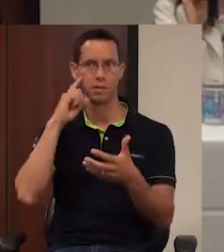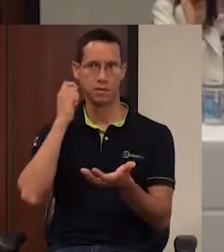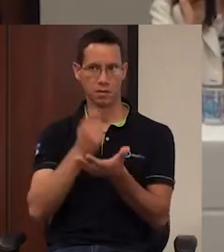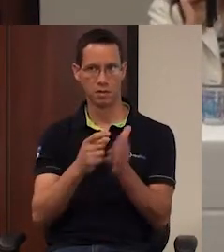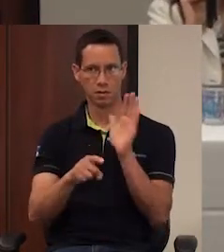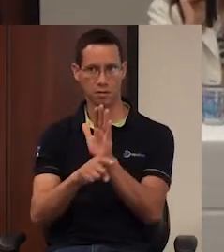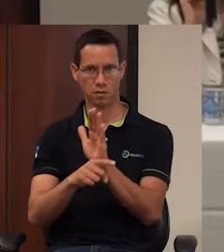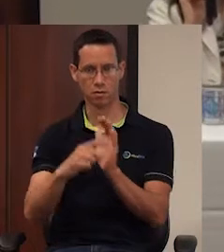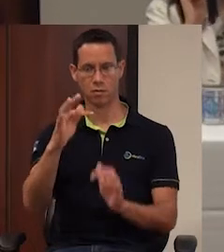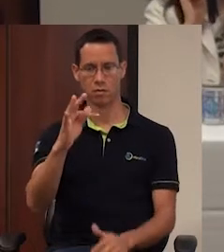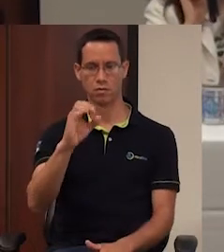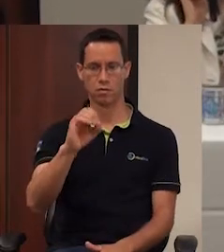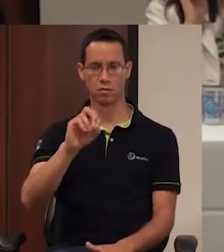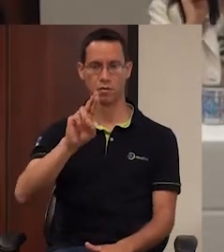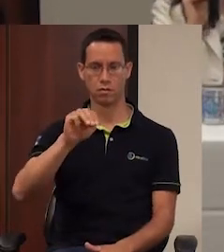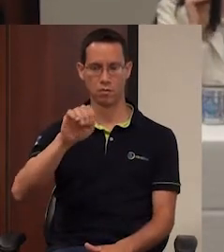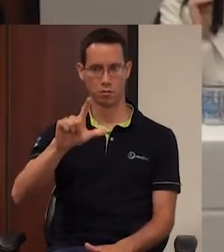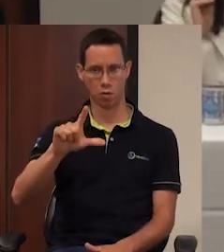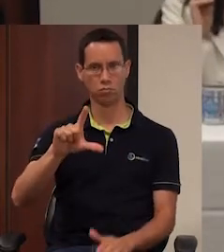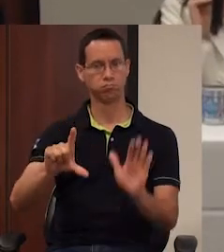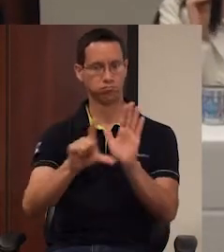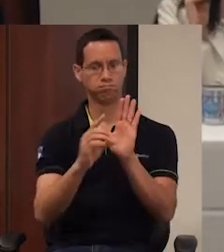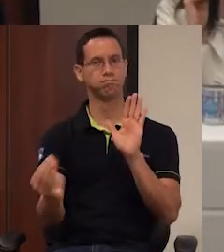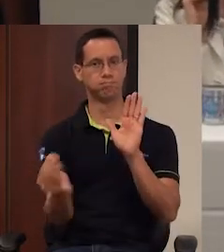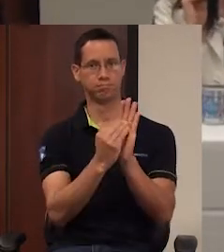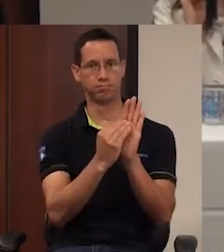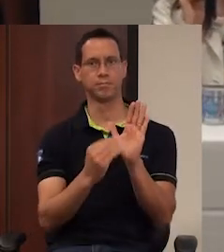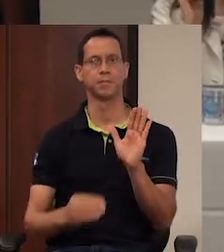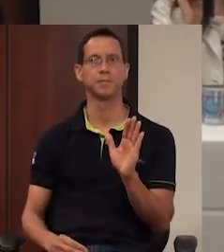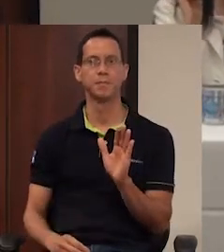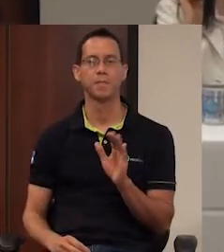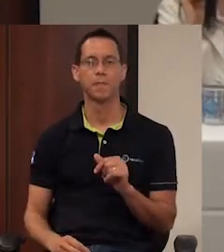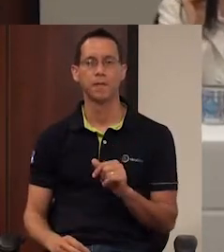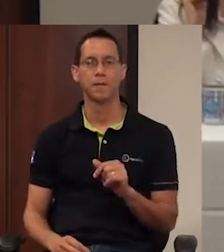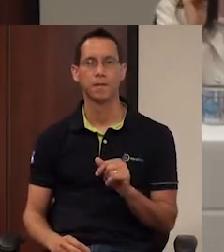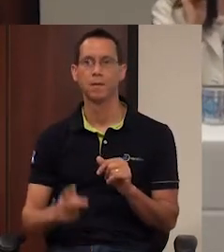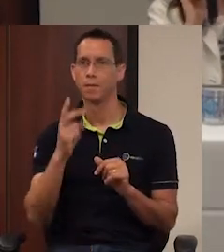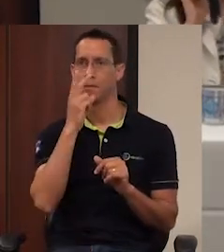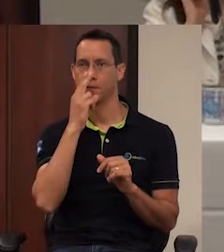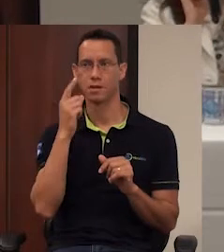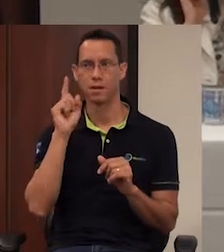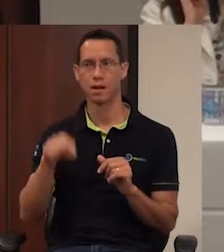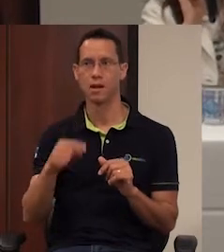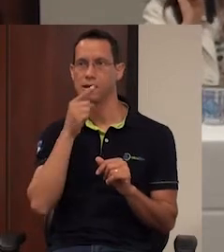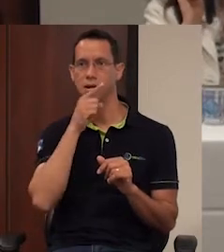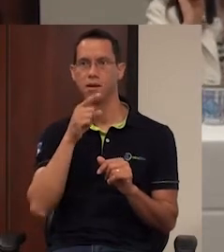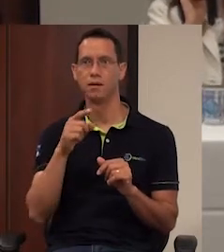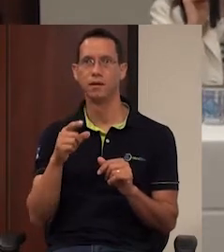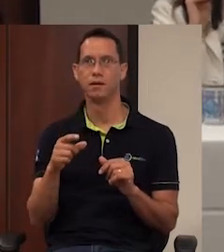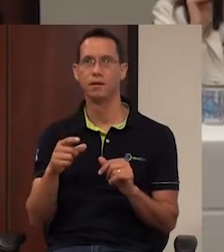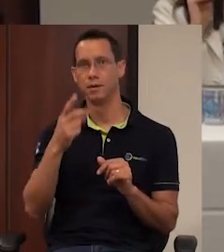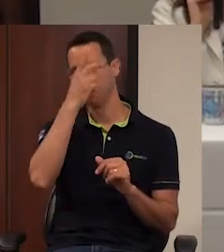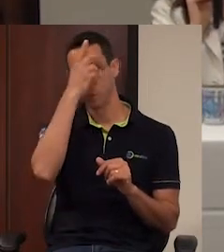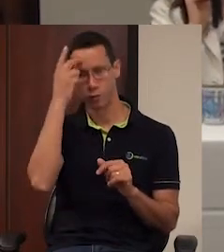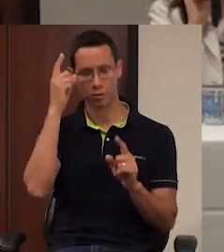decisão formal. O formal, ele está previsto em lei, né, e ele trabalha nessa perspectiva, eleição de alguém, de 2 pessoas